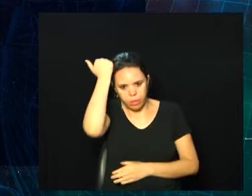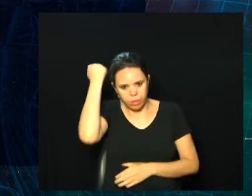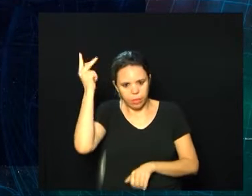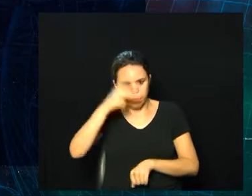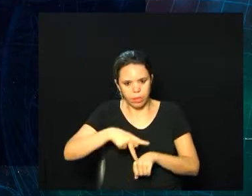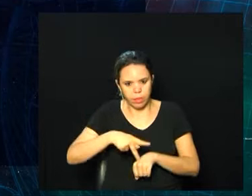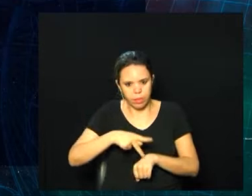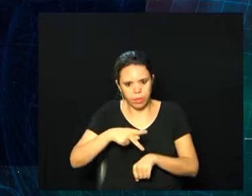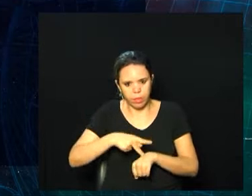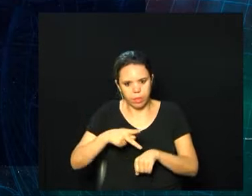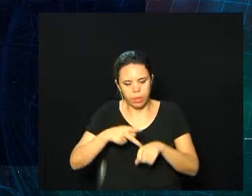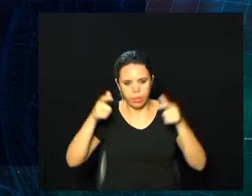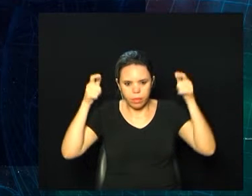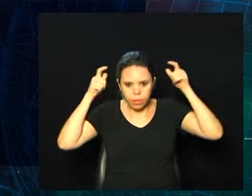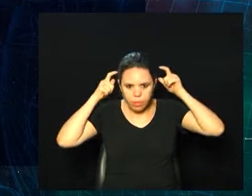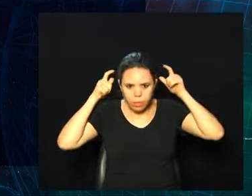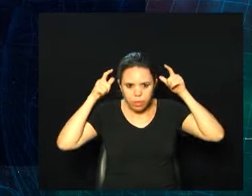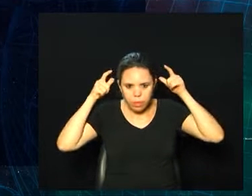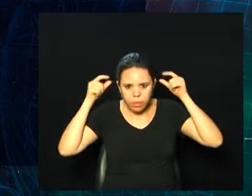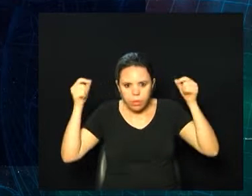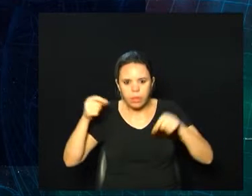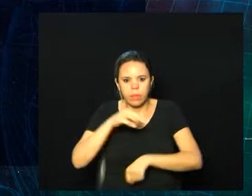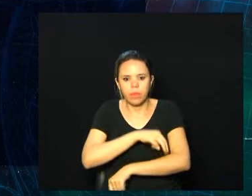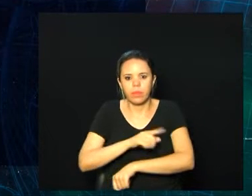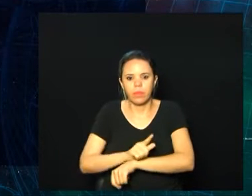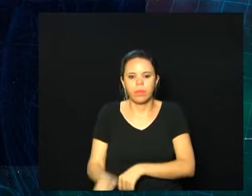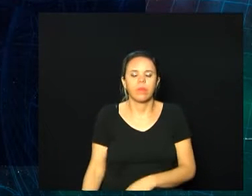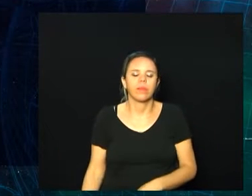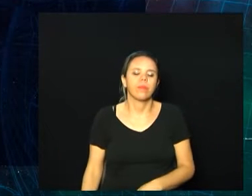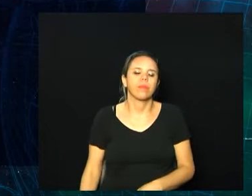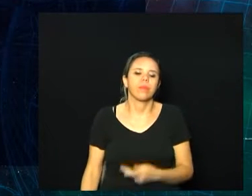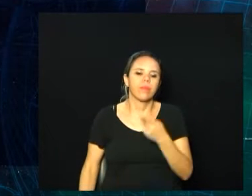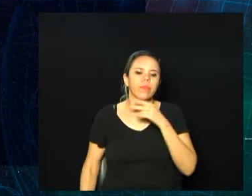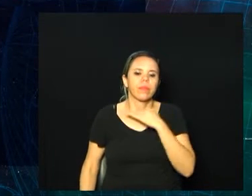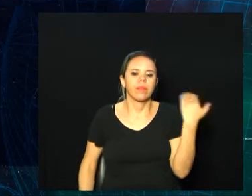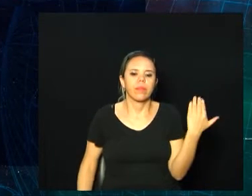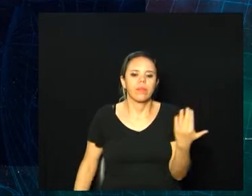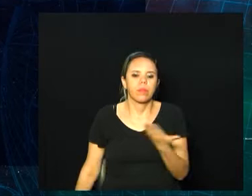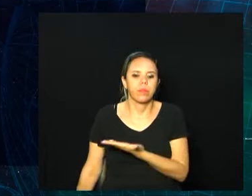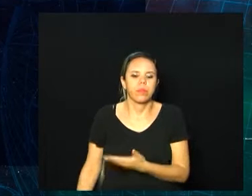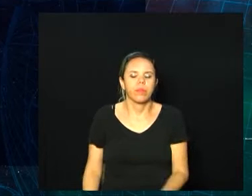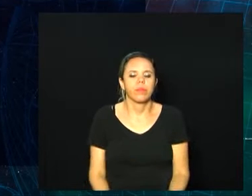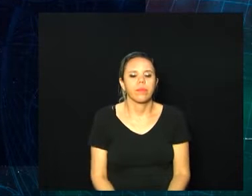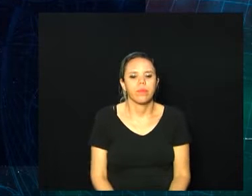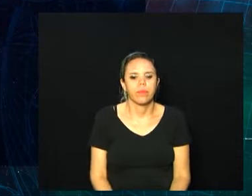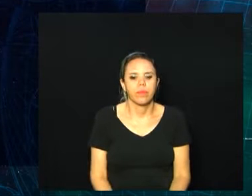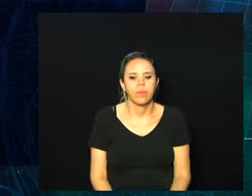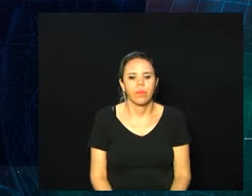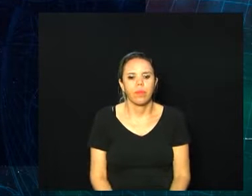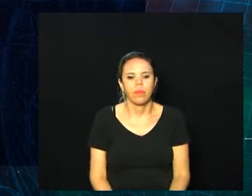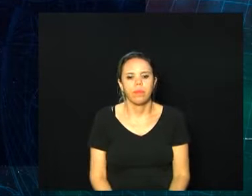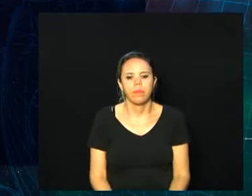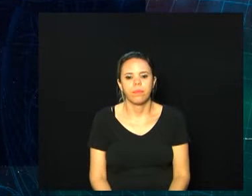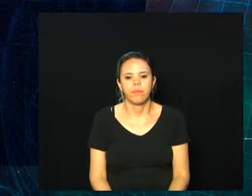Coelho, Pedreira, Olambra e Morungaba. Agora nós vamos falar dos óbitos aqui na RMC, que somam